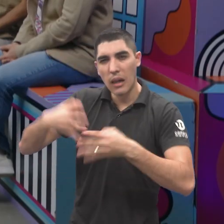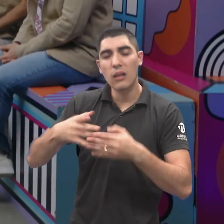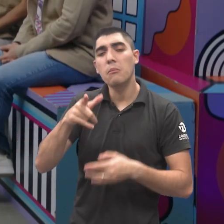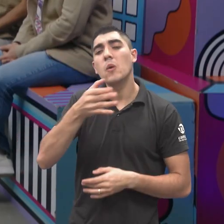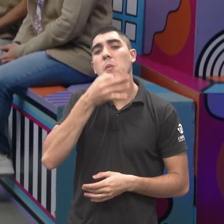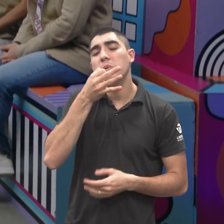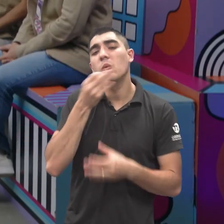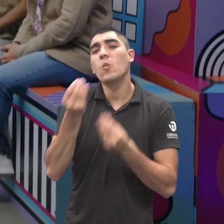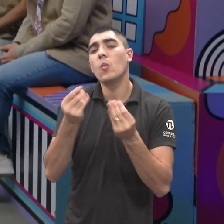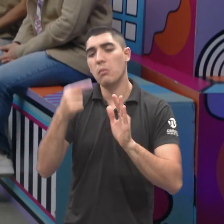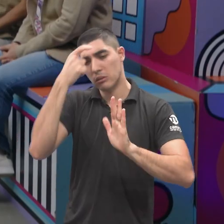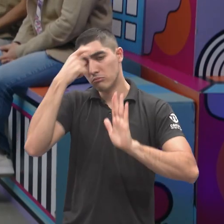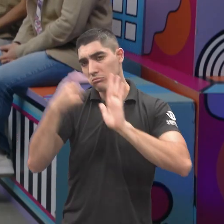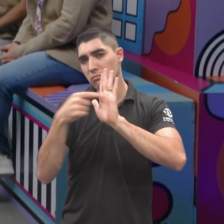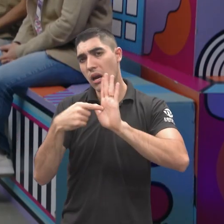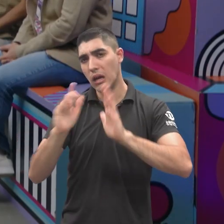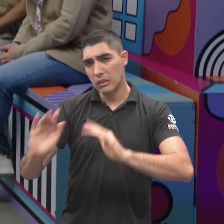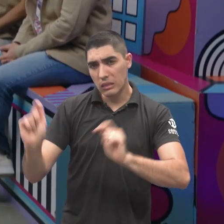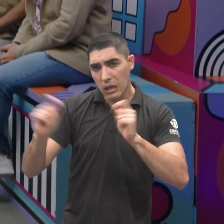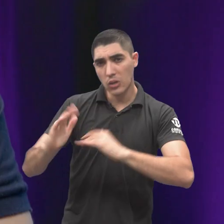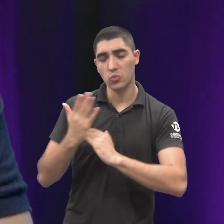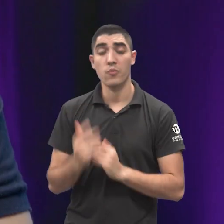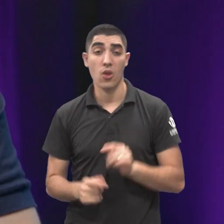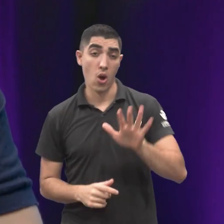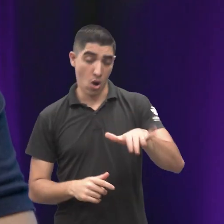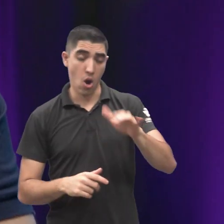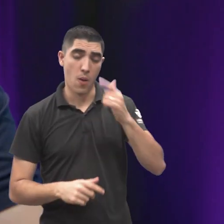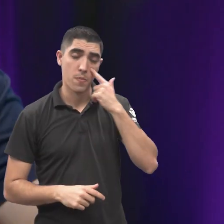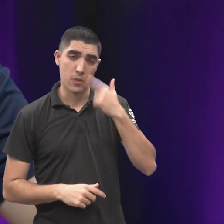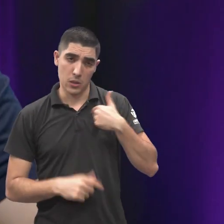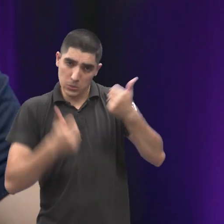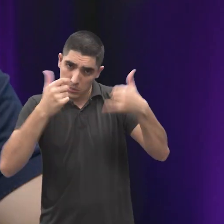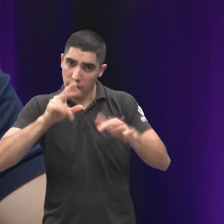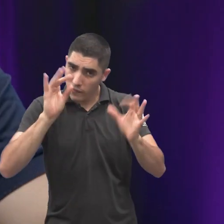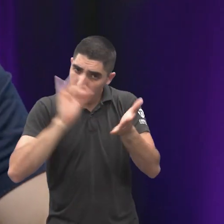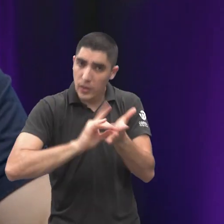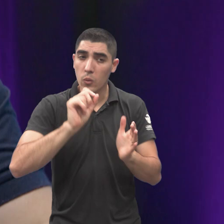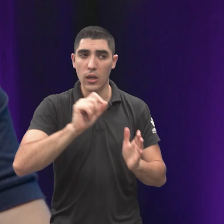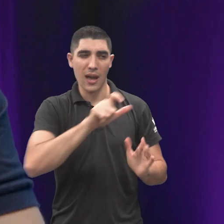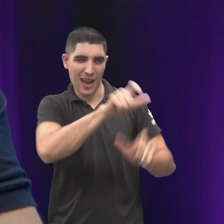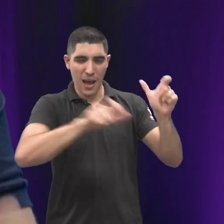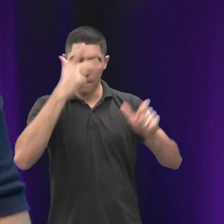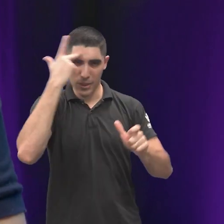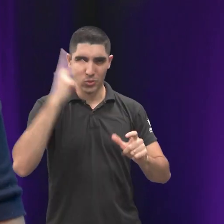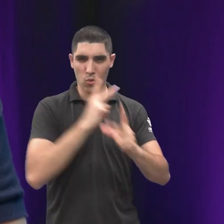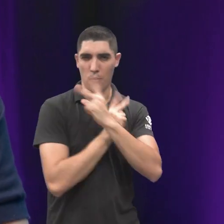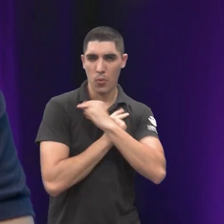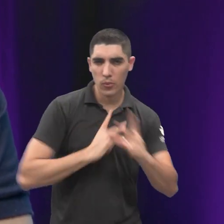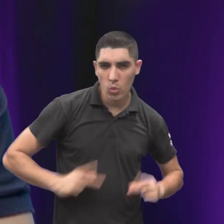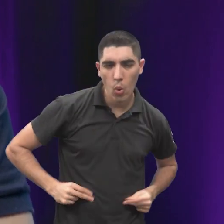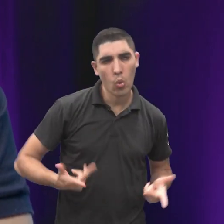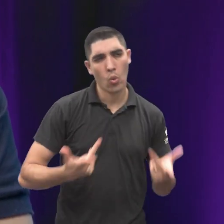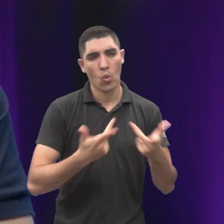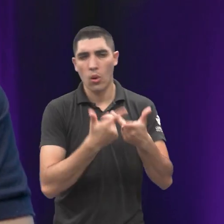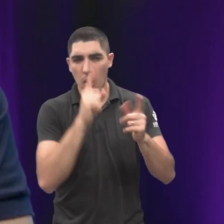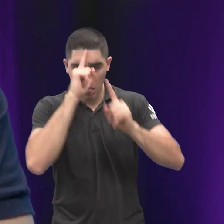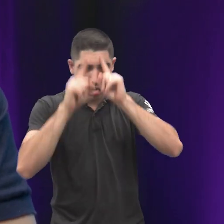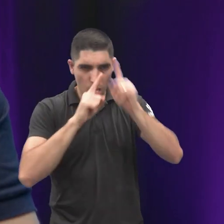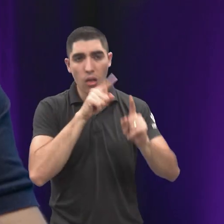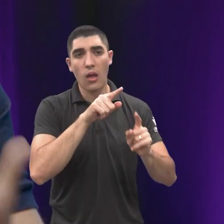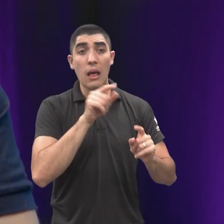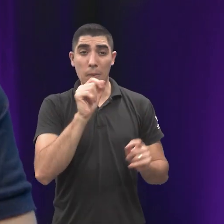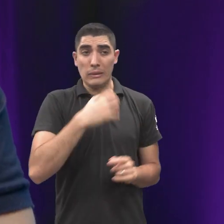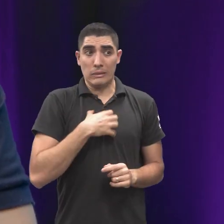que a inteligência artificial ela pode gerar um certo medo, né, para os produtores ali. Eu acho que isso é plausível, mas